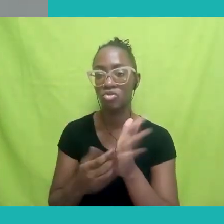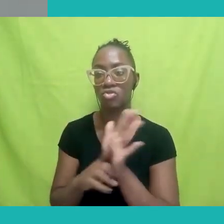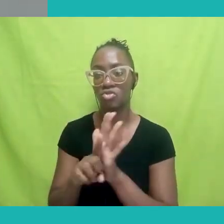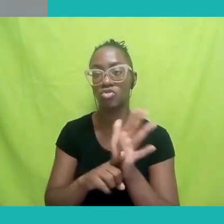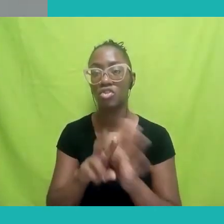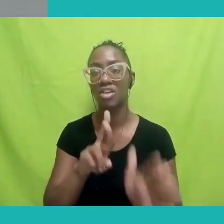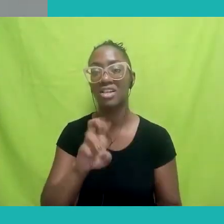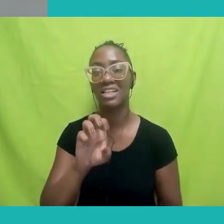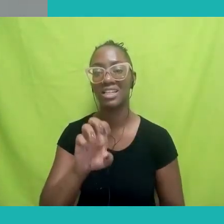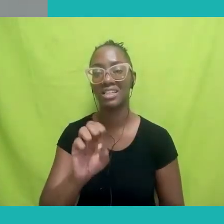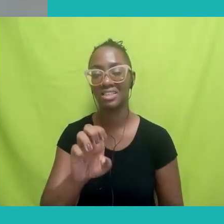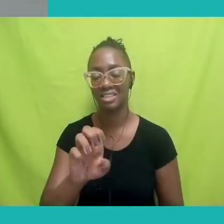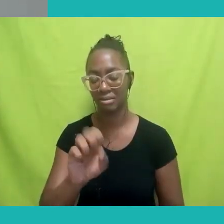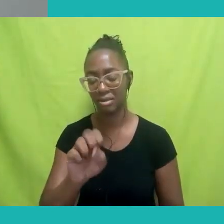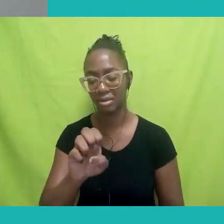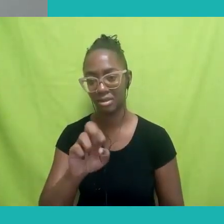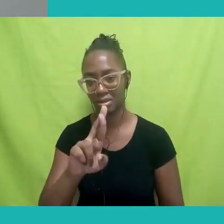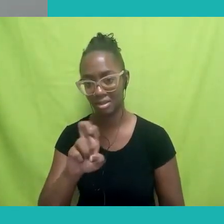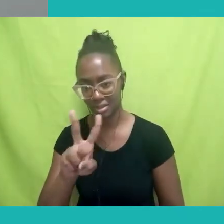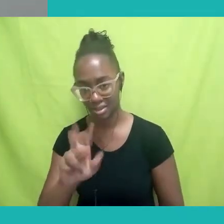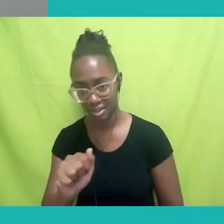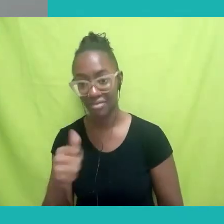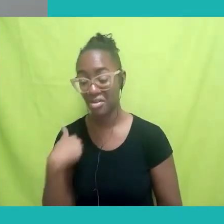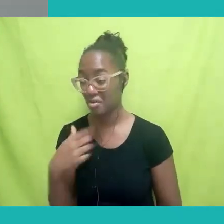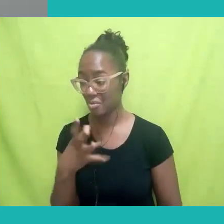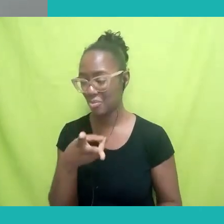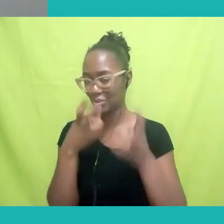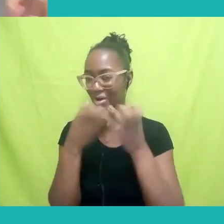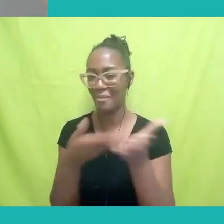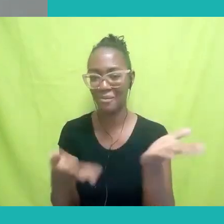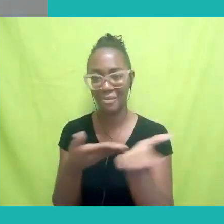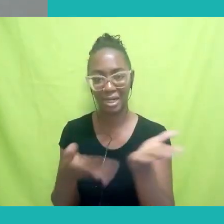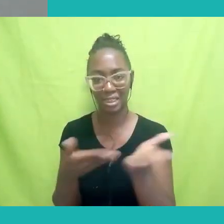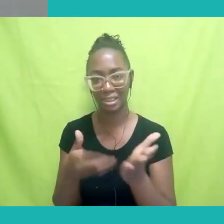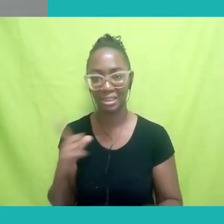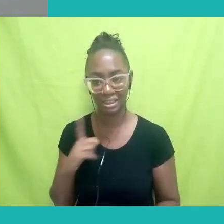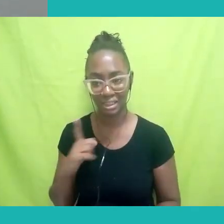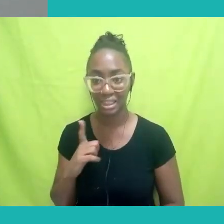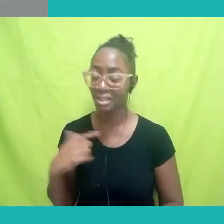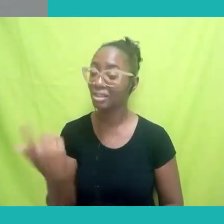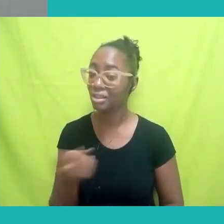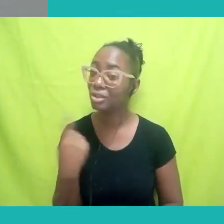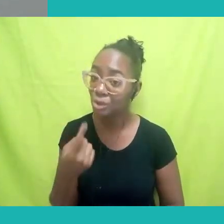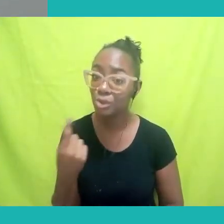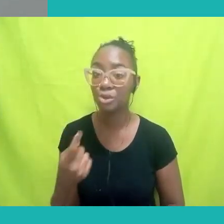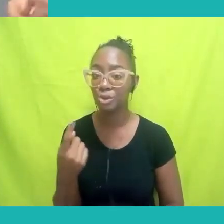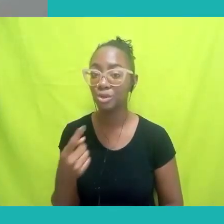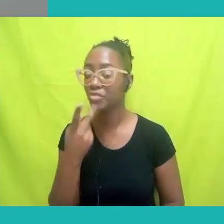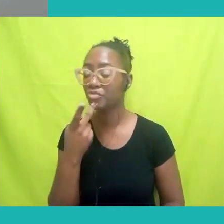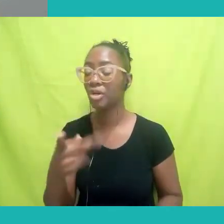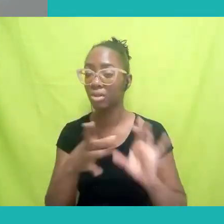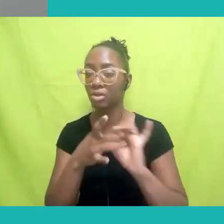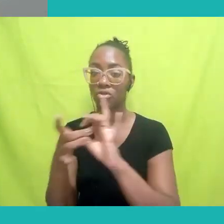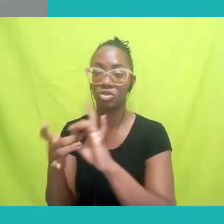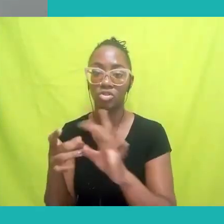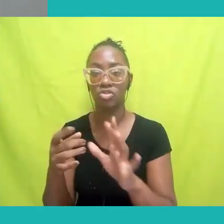as perdas que essa categoria vem tendo, que todo mundo imagina, né? Todo mundo fala no contexto social que o